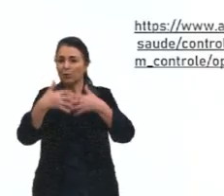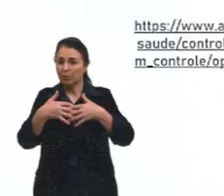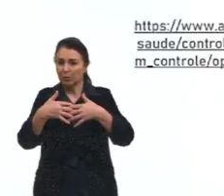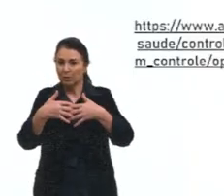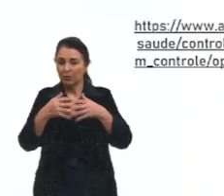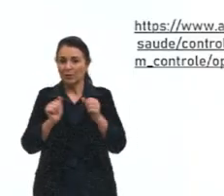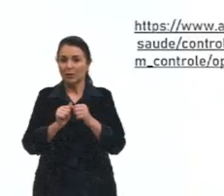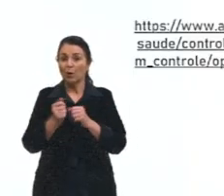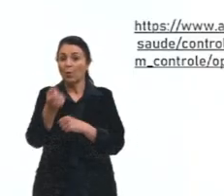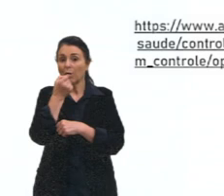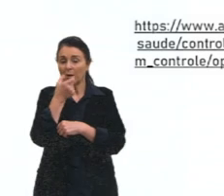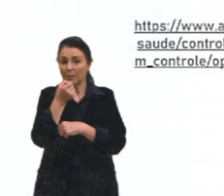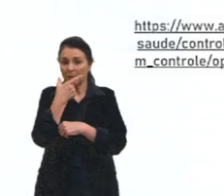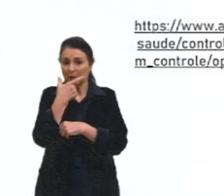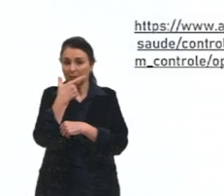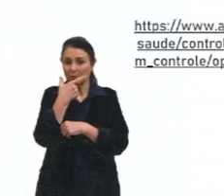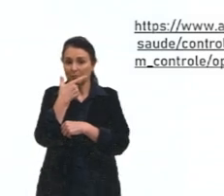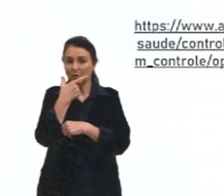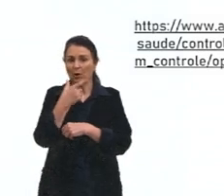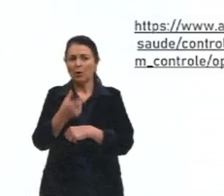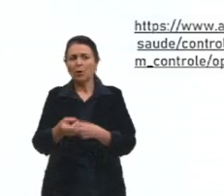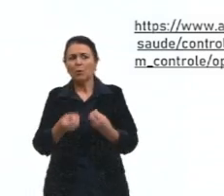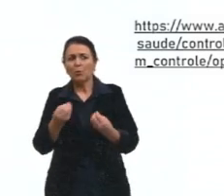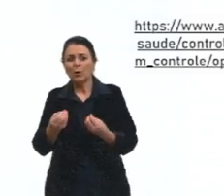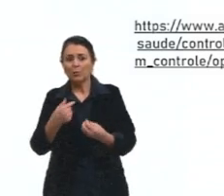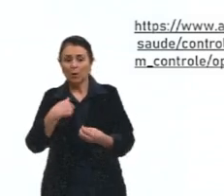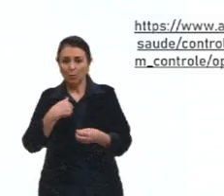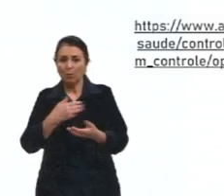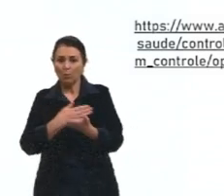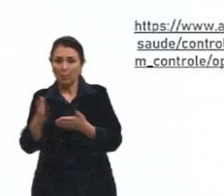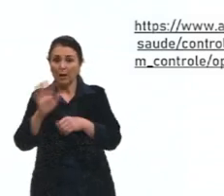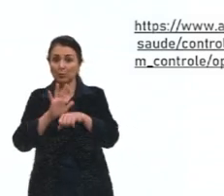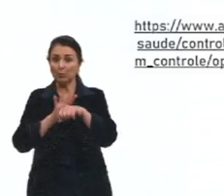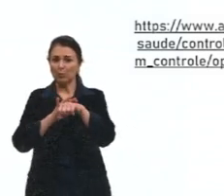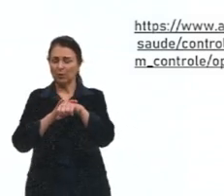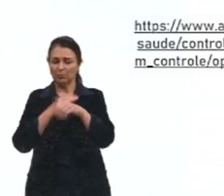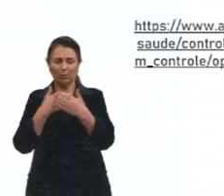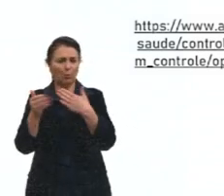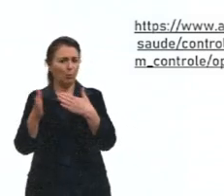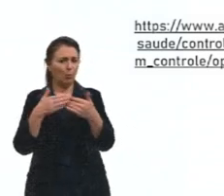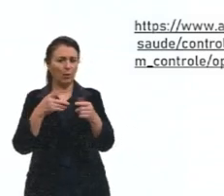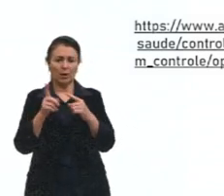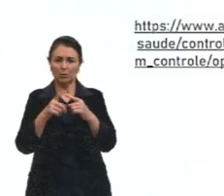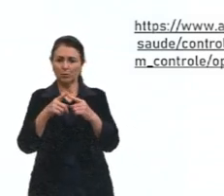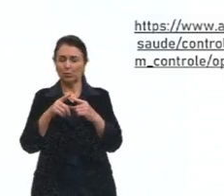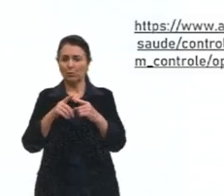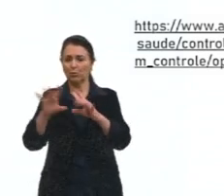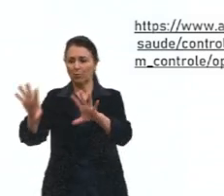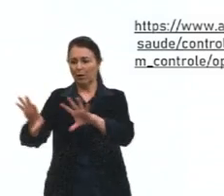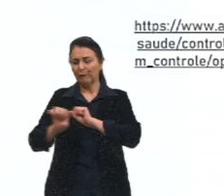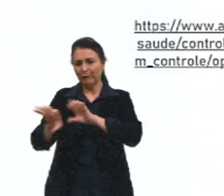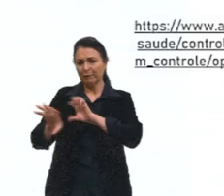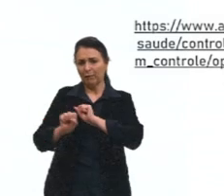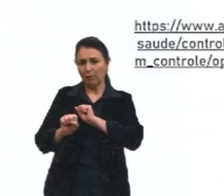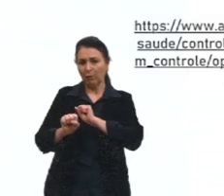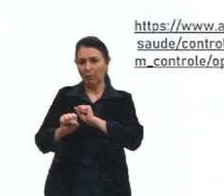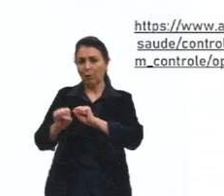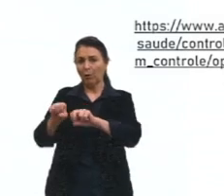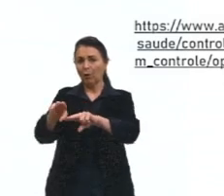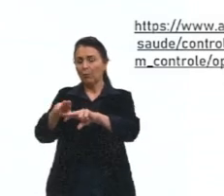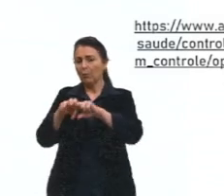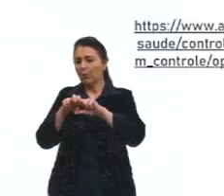os medicamentos quando eu estou doente por uma doença ou infecção causada